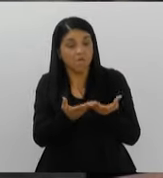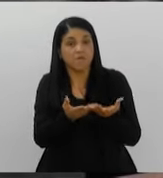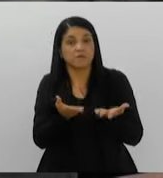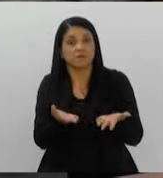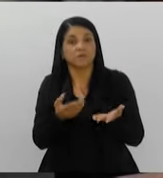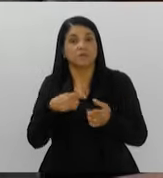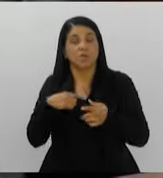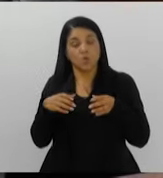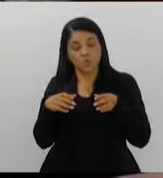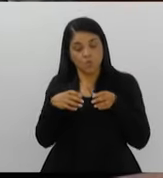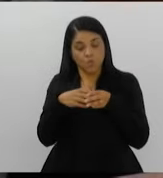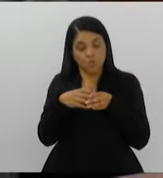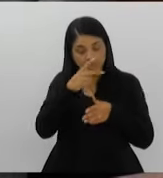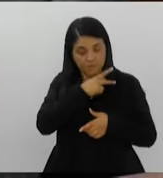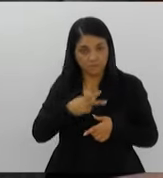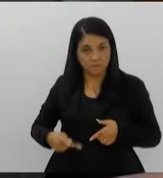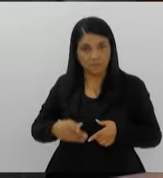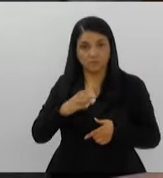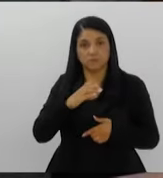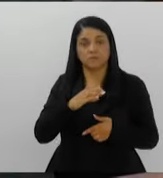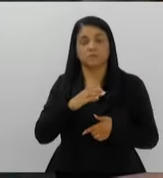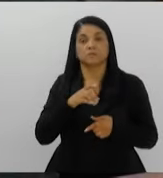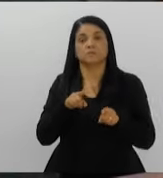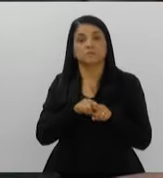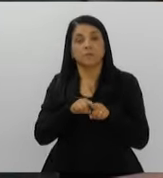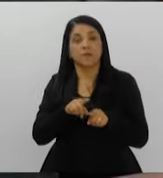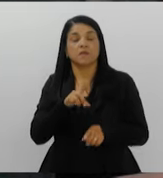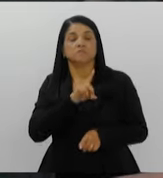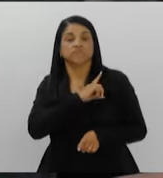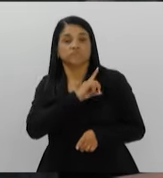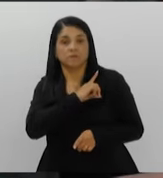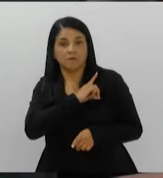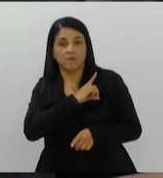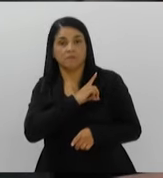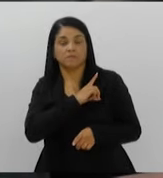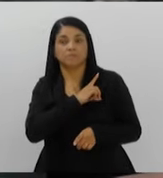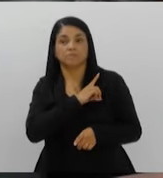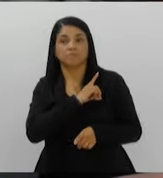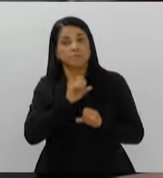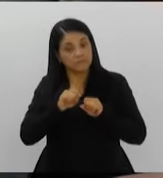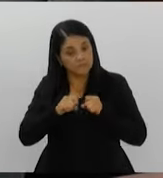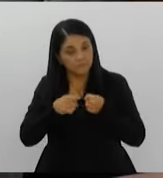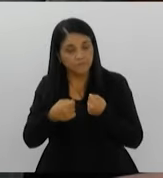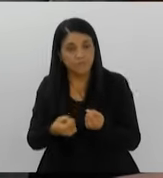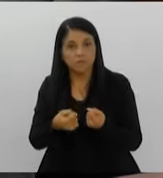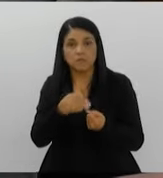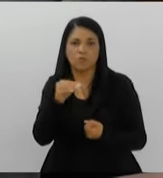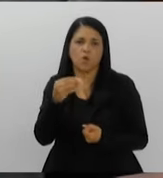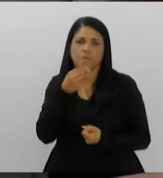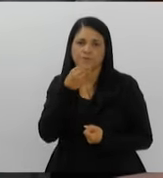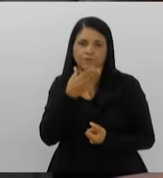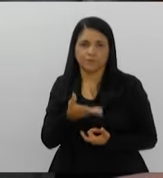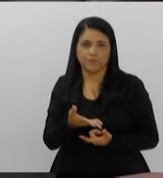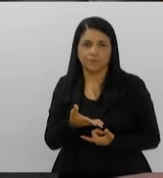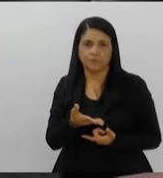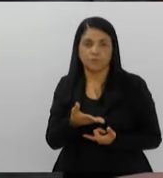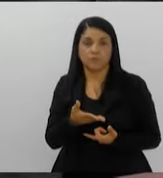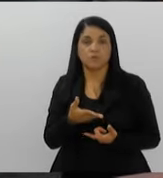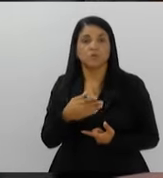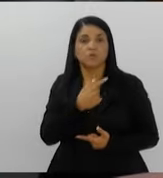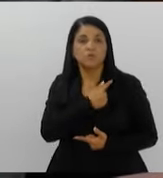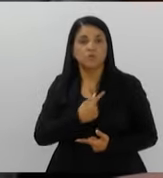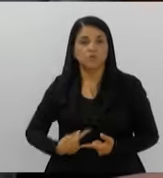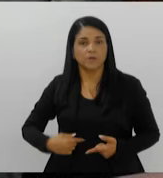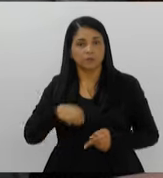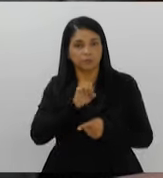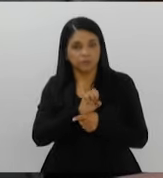da Comissão Parlamentar de Inquérito dos Serviços Delegados. Nós defendemos, obviamente, que o governo do